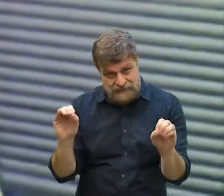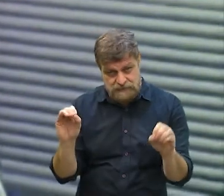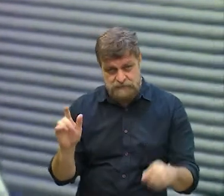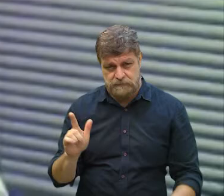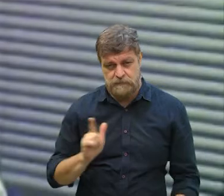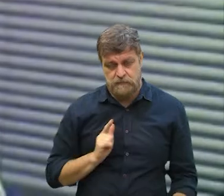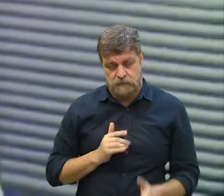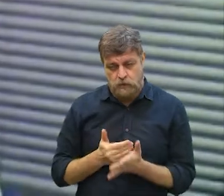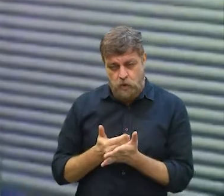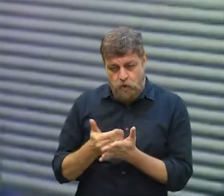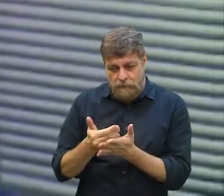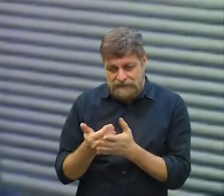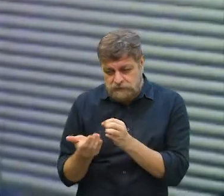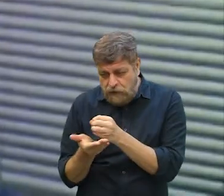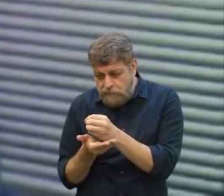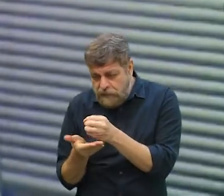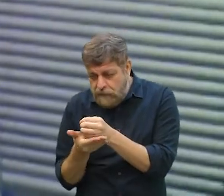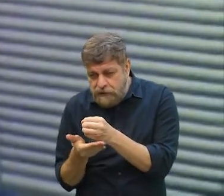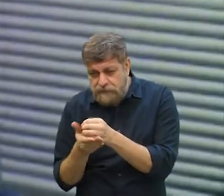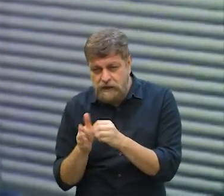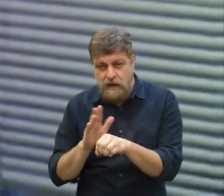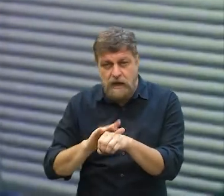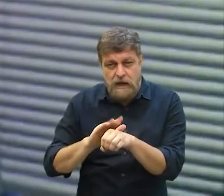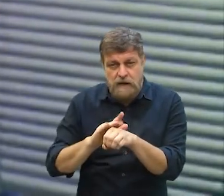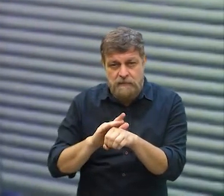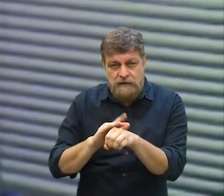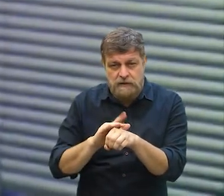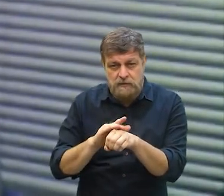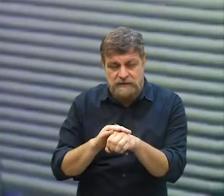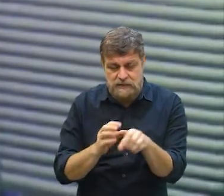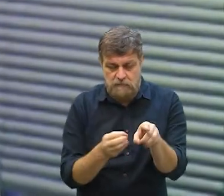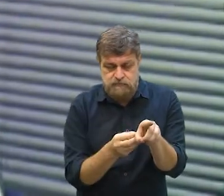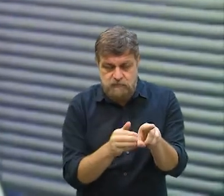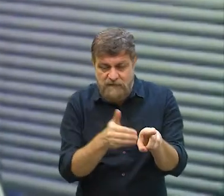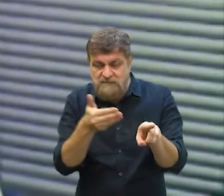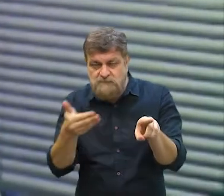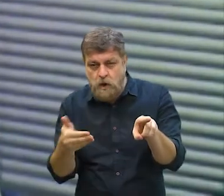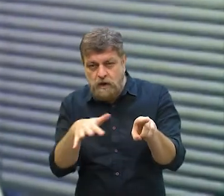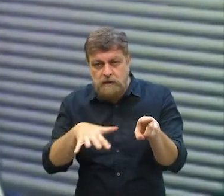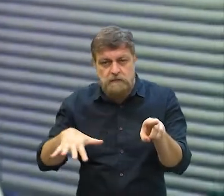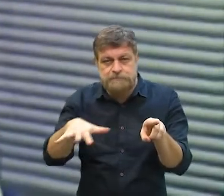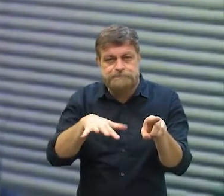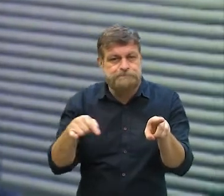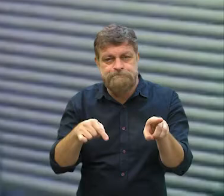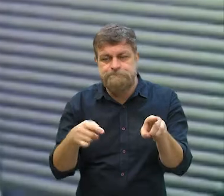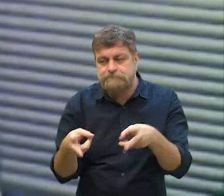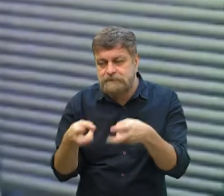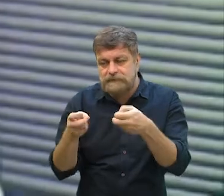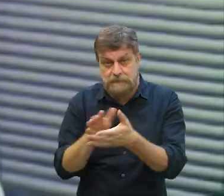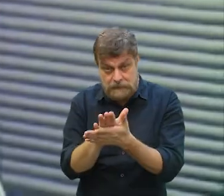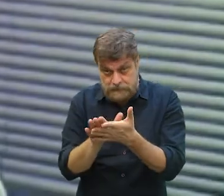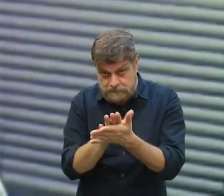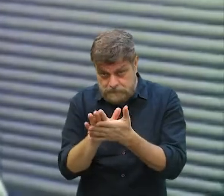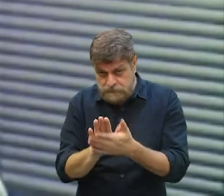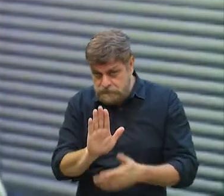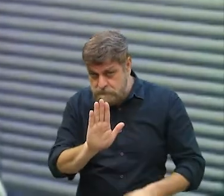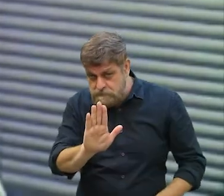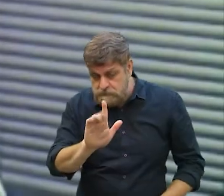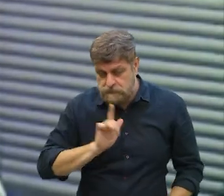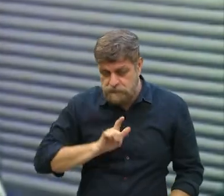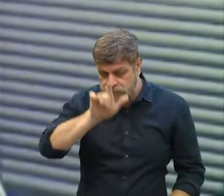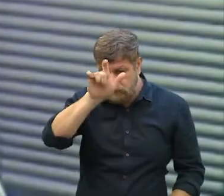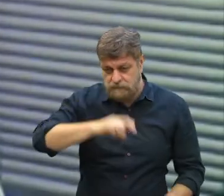te falei, o fato de ser uma doença muito periférica, normalmente não traz nenhum sintoma.